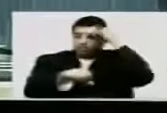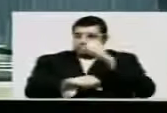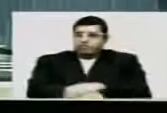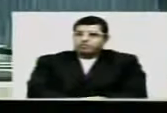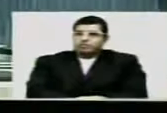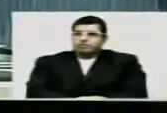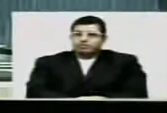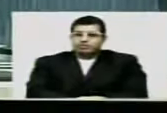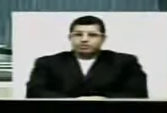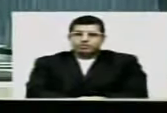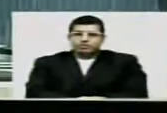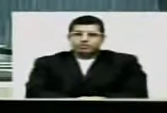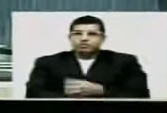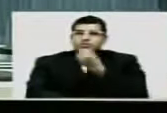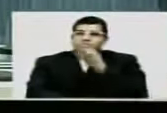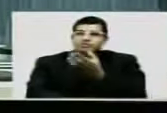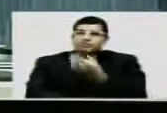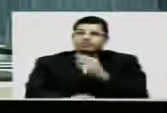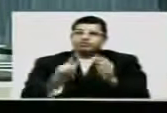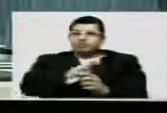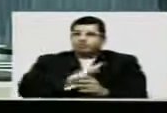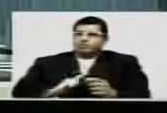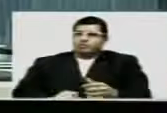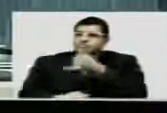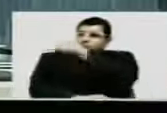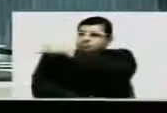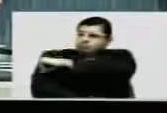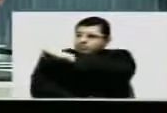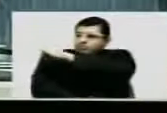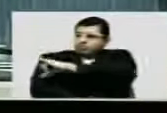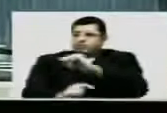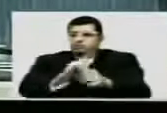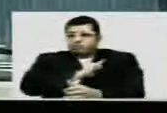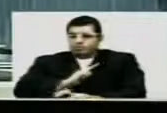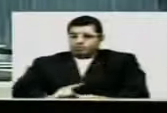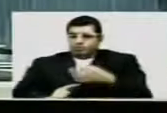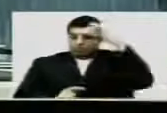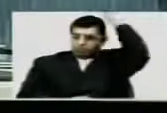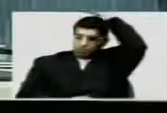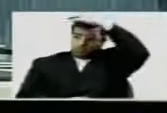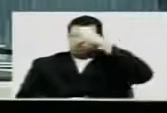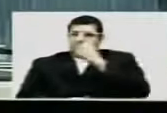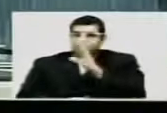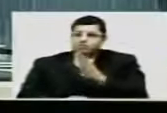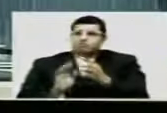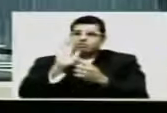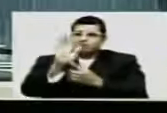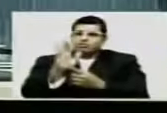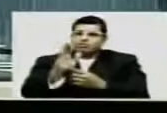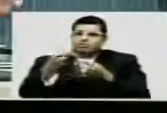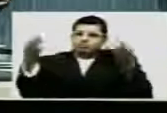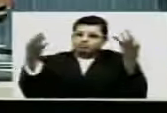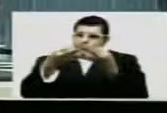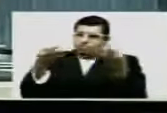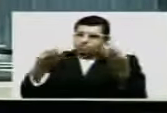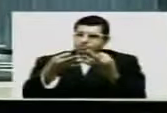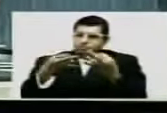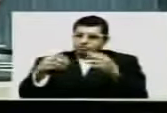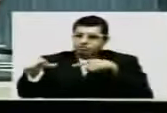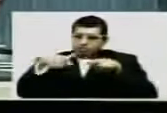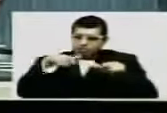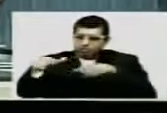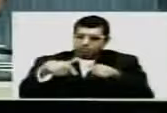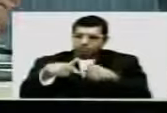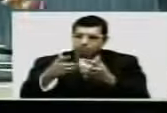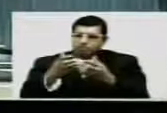Amazonas. E aí o governador do Rio de Janeiro, o governador do Espírito Santo, tomam a acertada